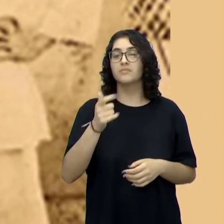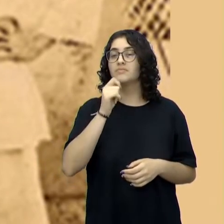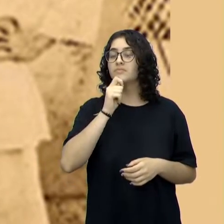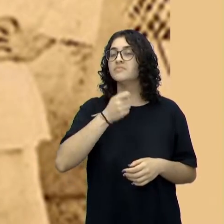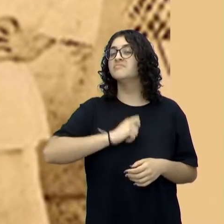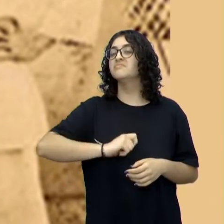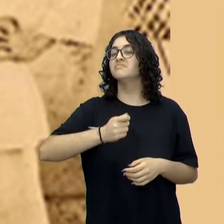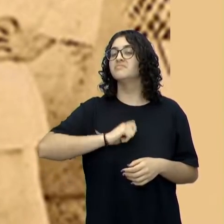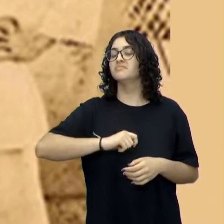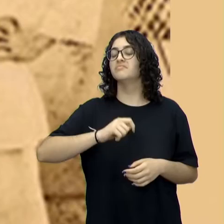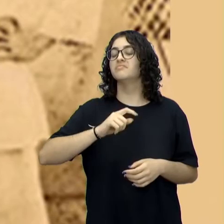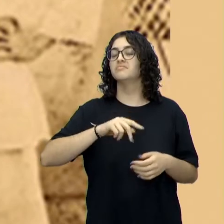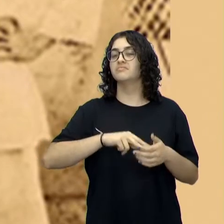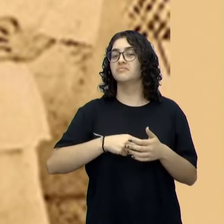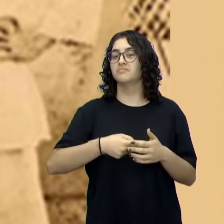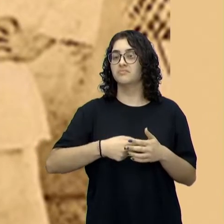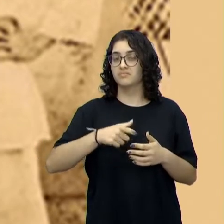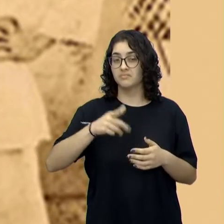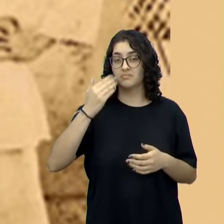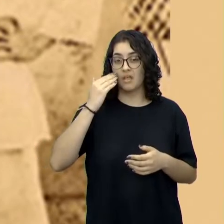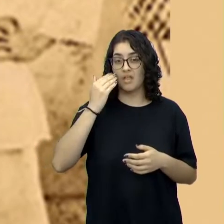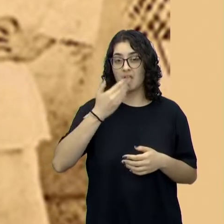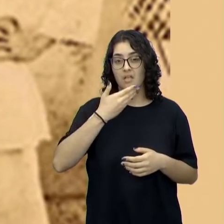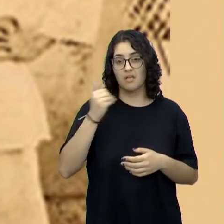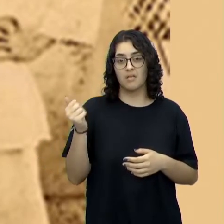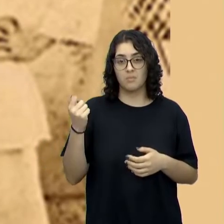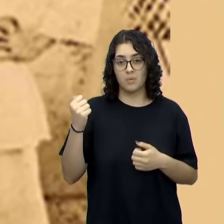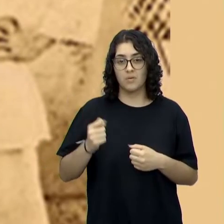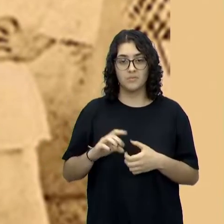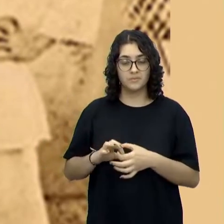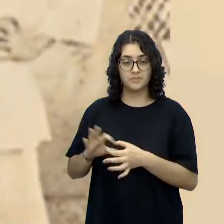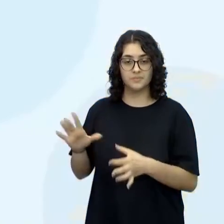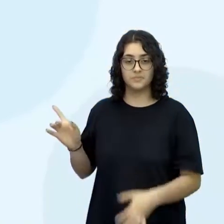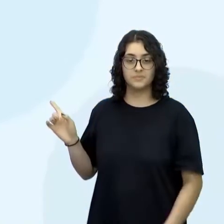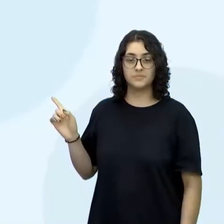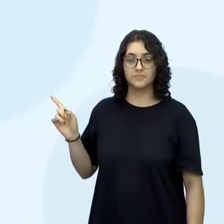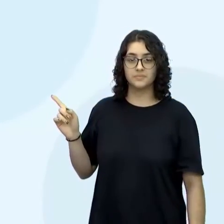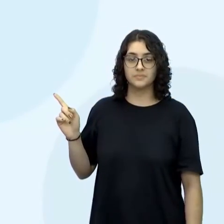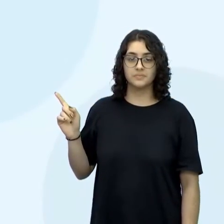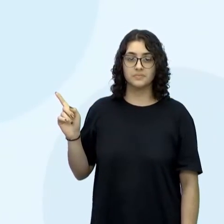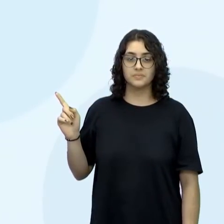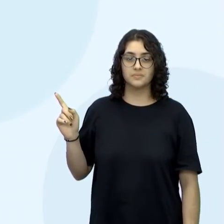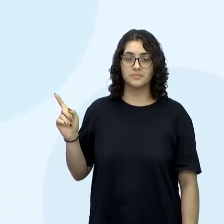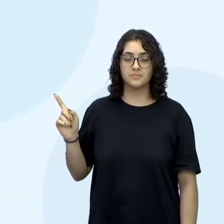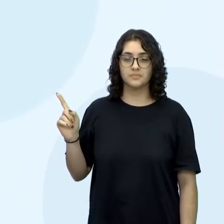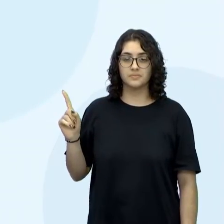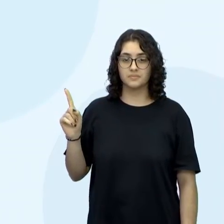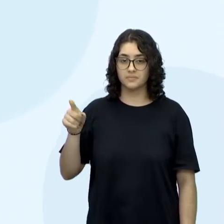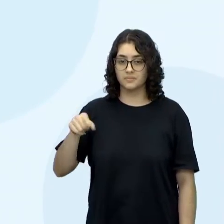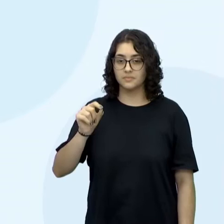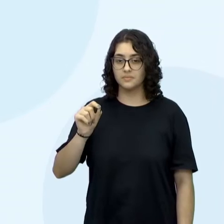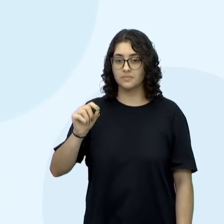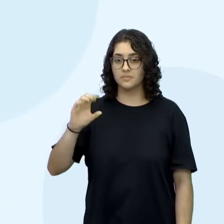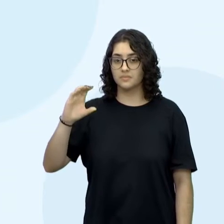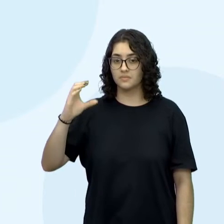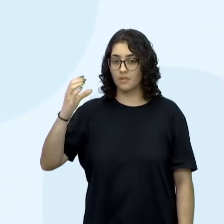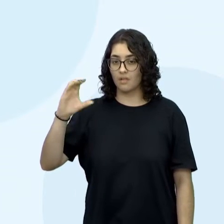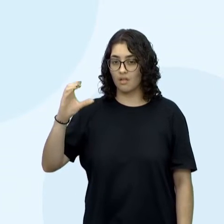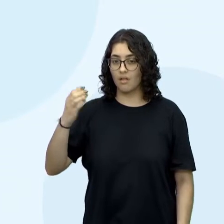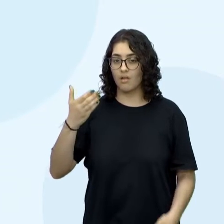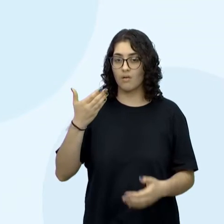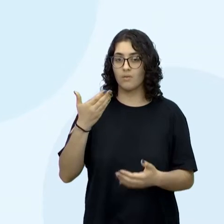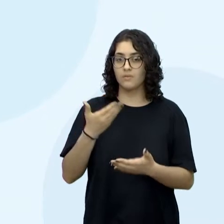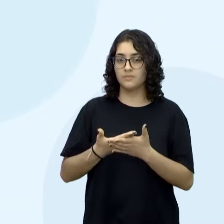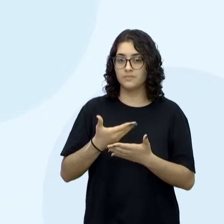né? Para vocês até entenderem melhor, pode colocar na tela de novo, por favor. A antropologia, então, é a ciência que tem